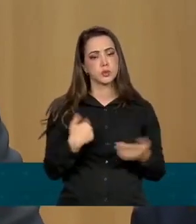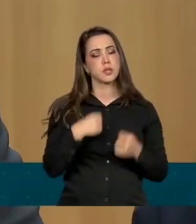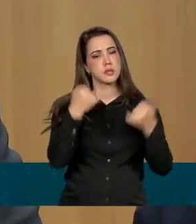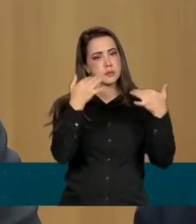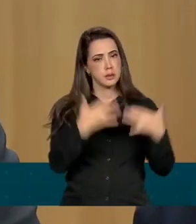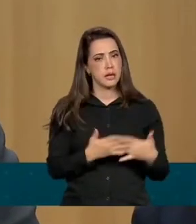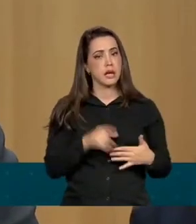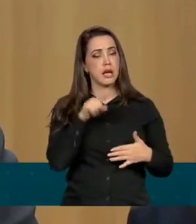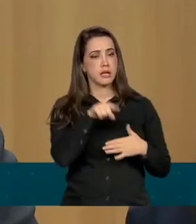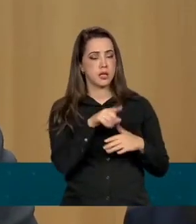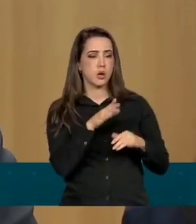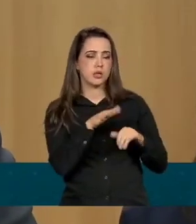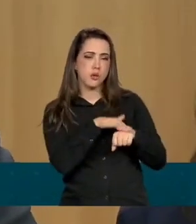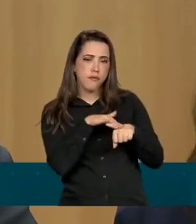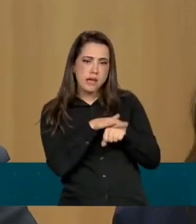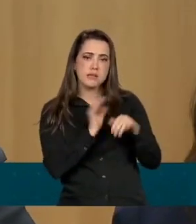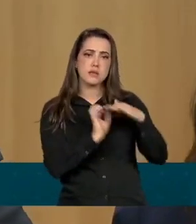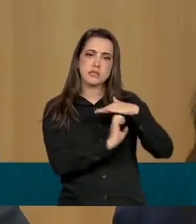alguns avanços,